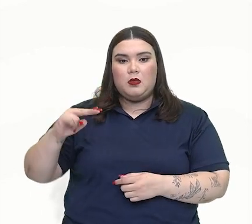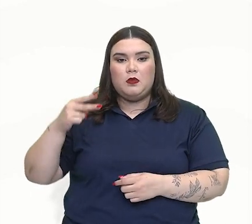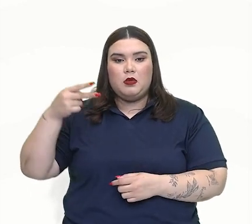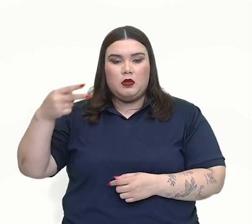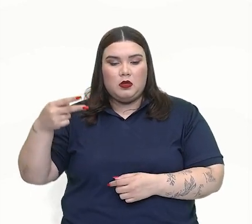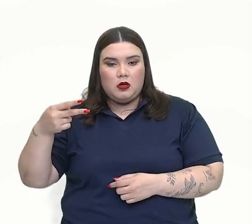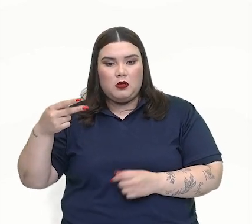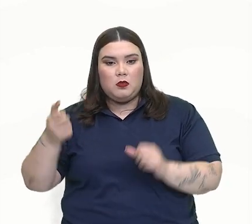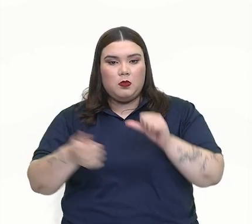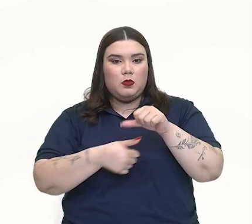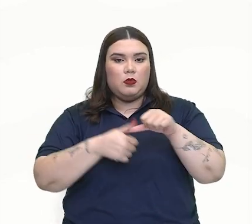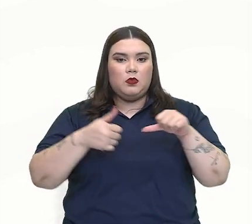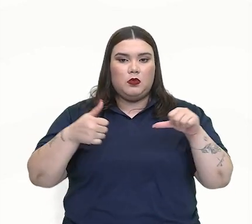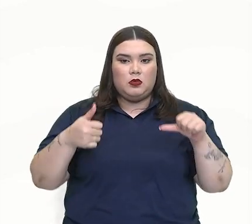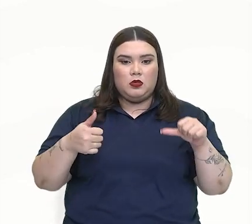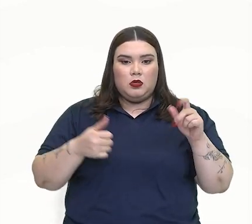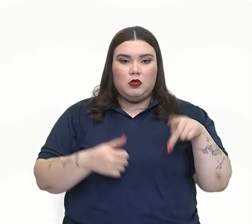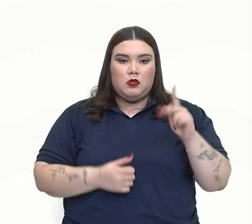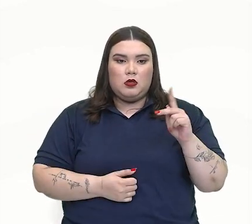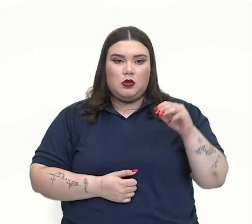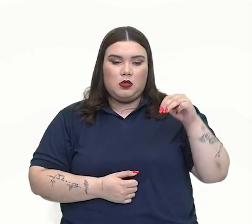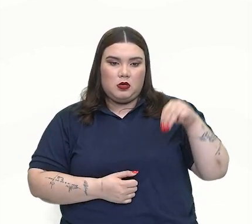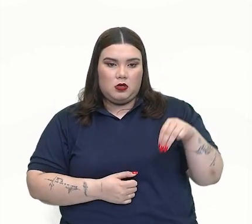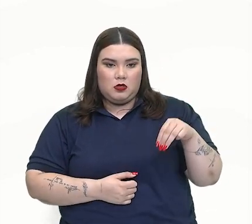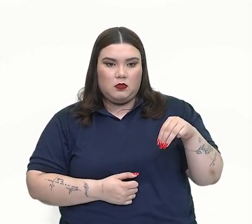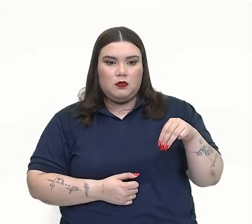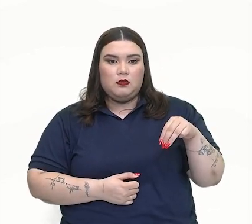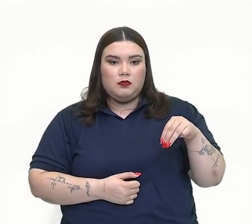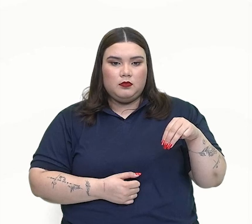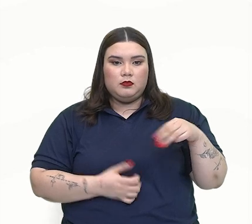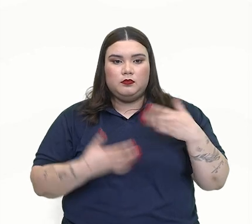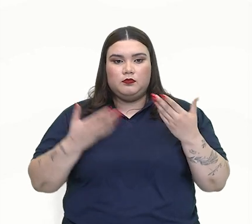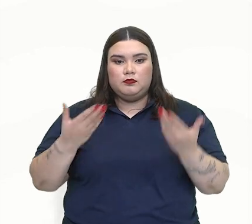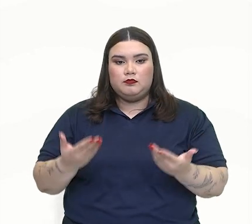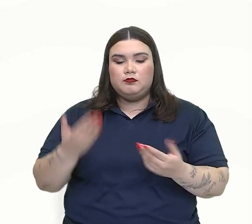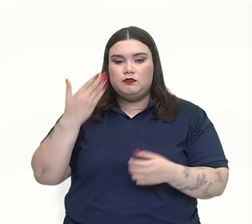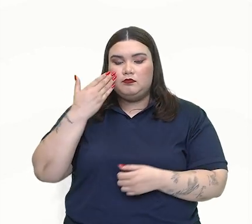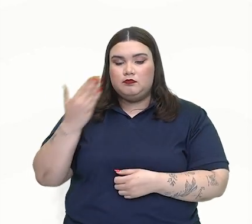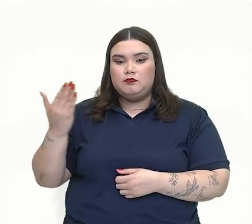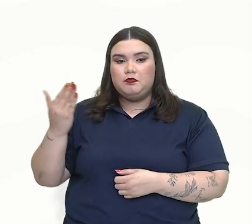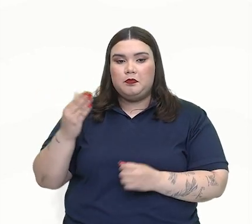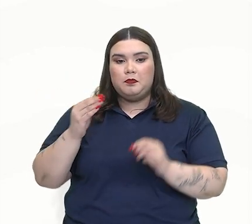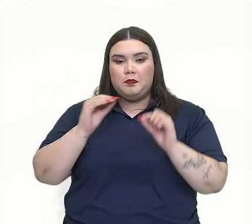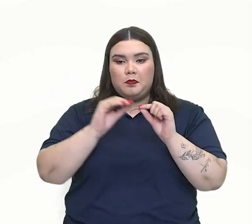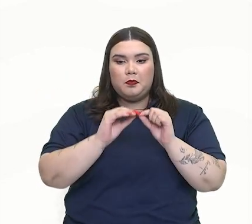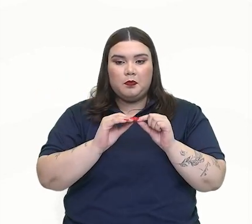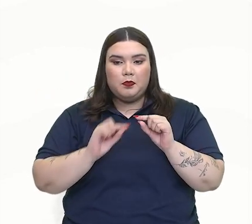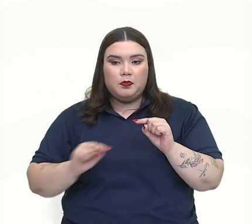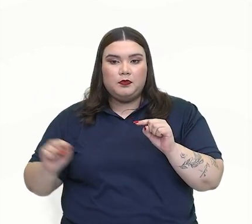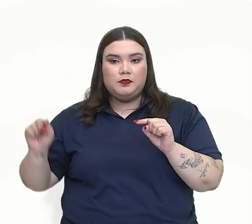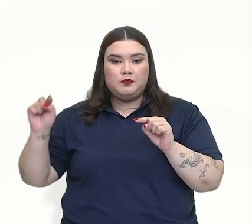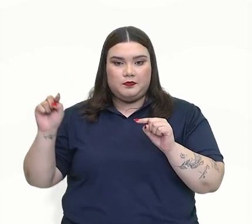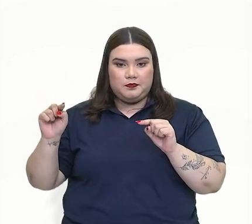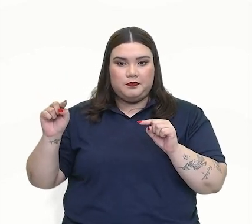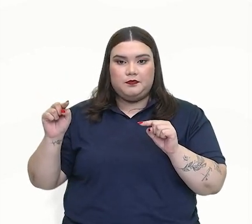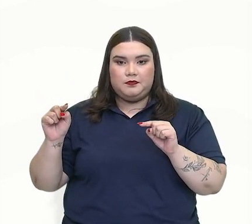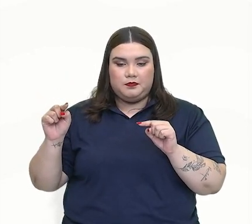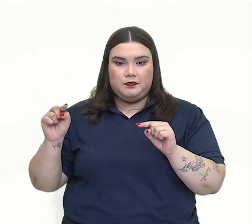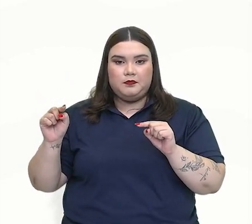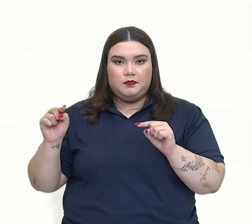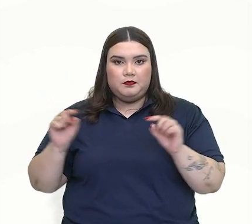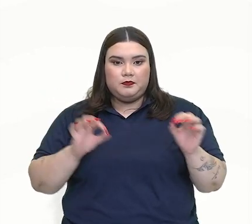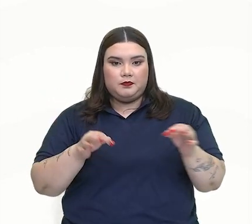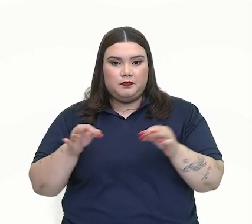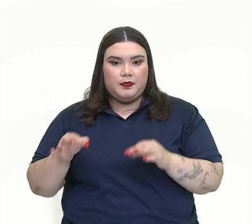fazer a conversão para quilômetro quadrado. Vejam, eu vou ter que saltar 3 casas aqui. E